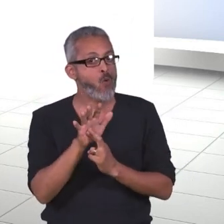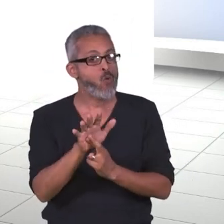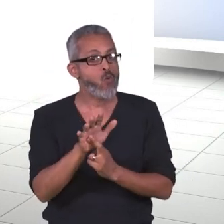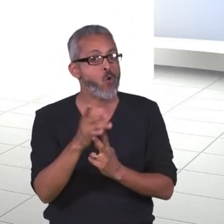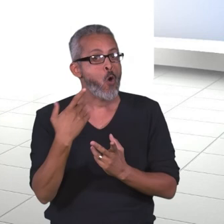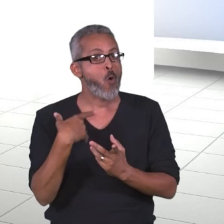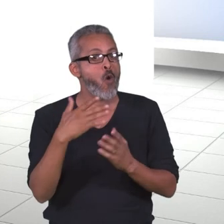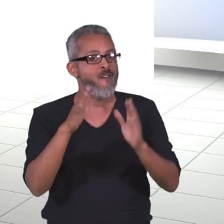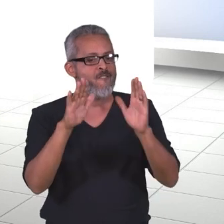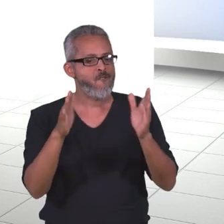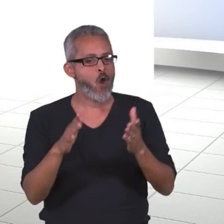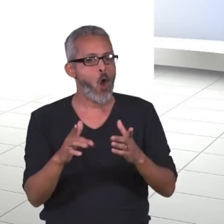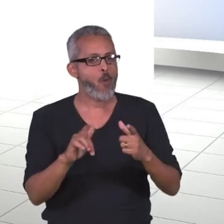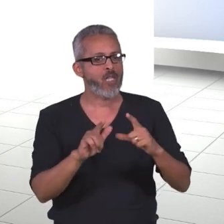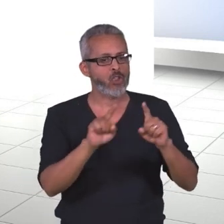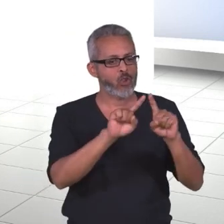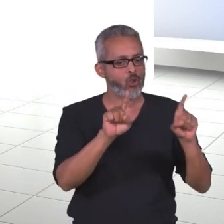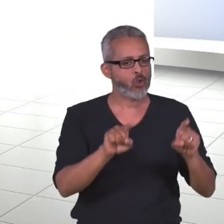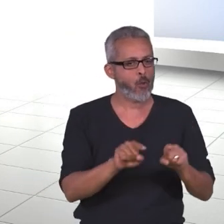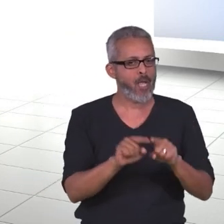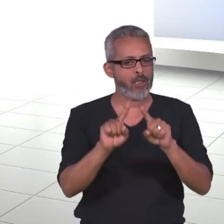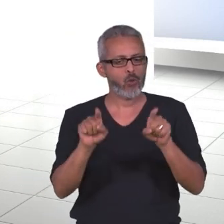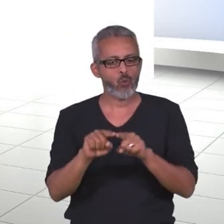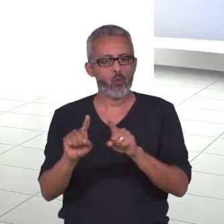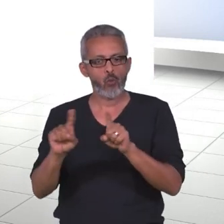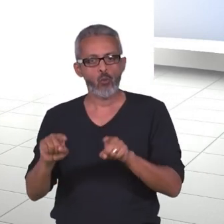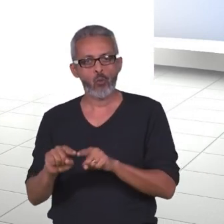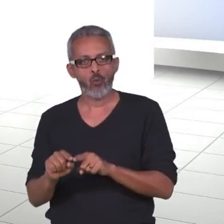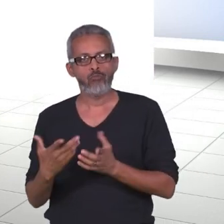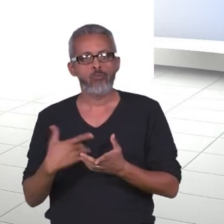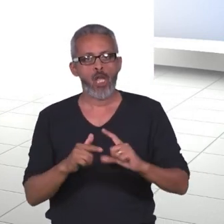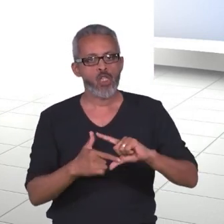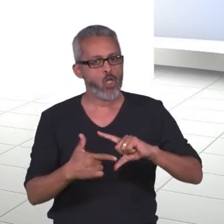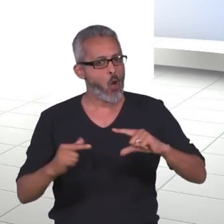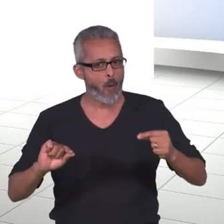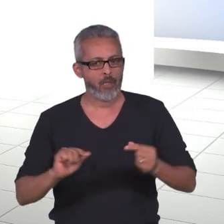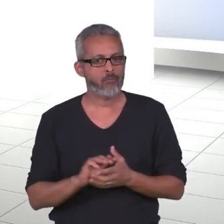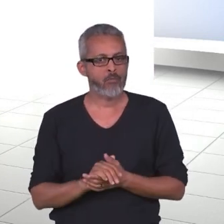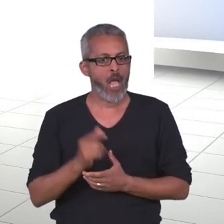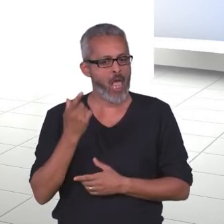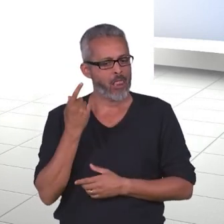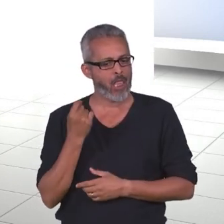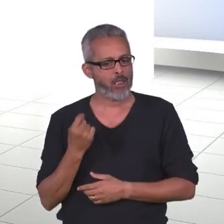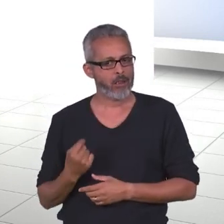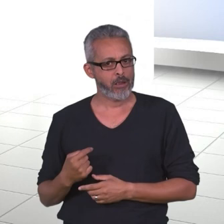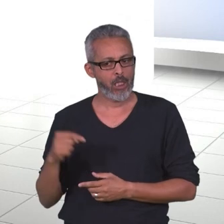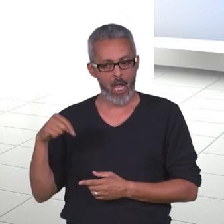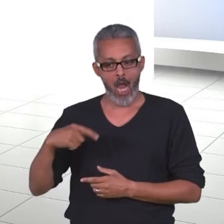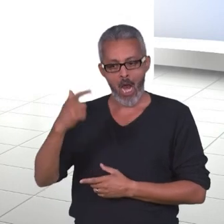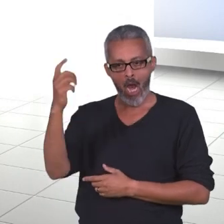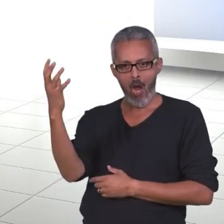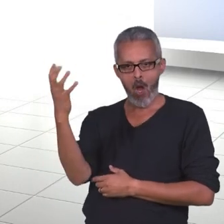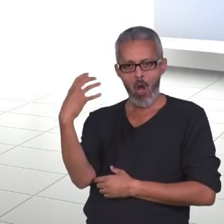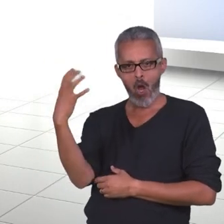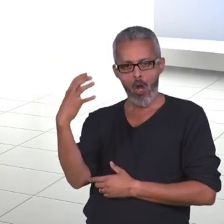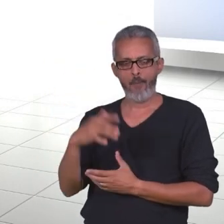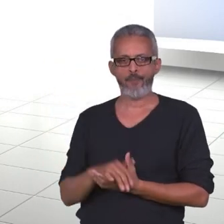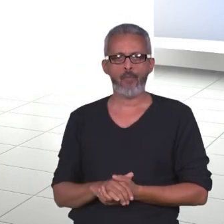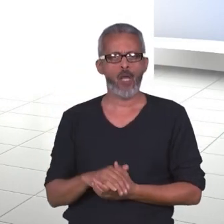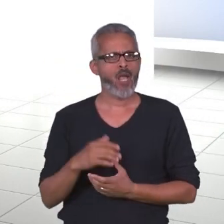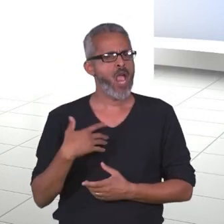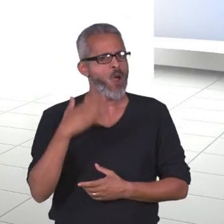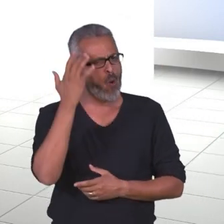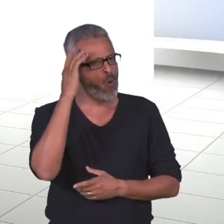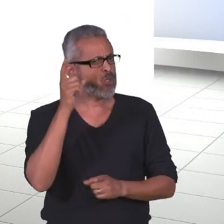cubismo, a representação por formas geométricas, corrente pela qual Tarsila está altamente